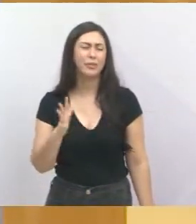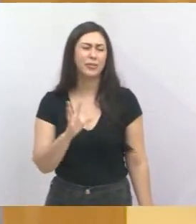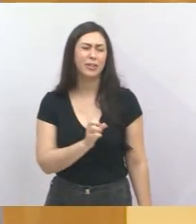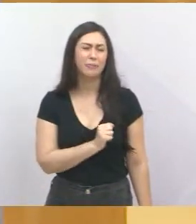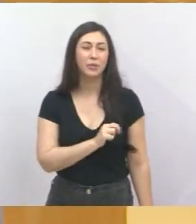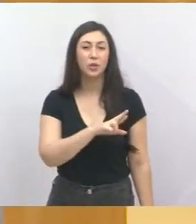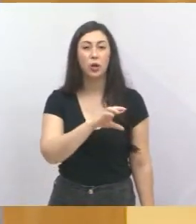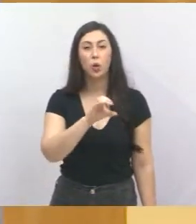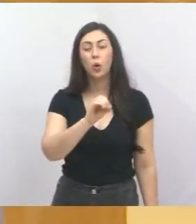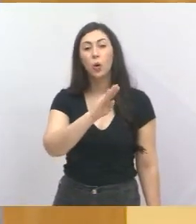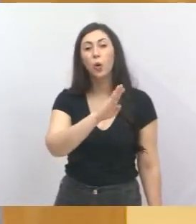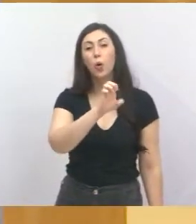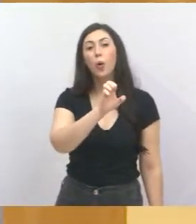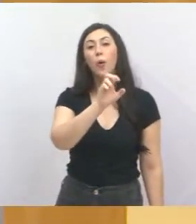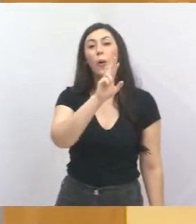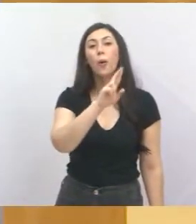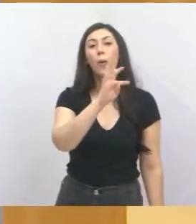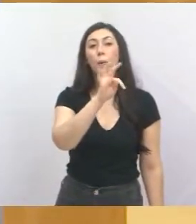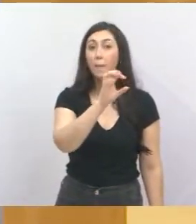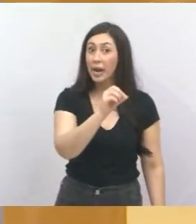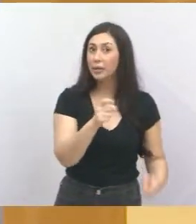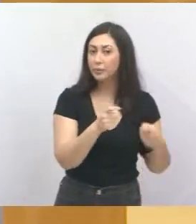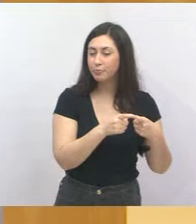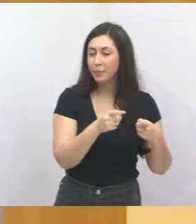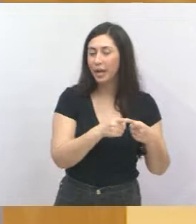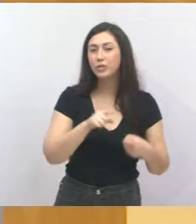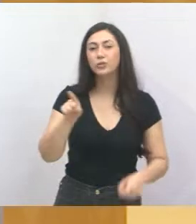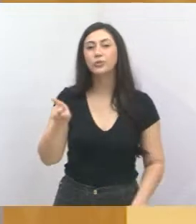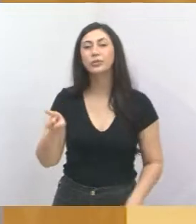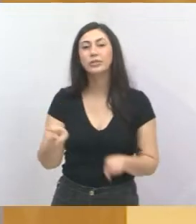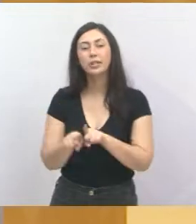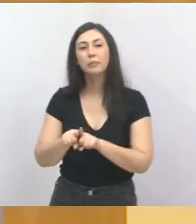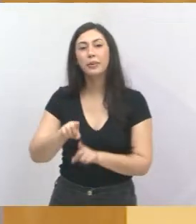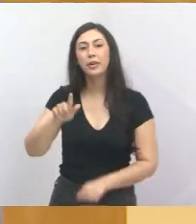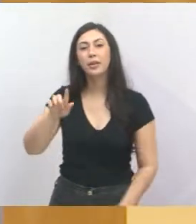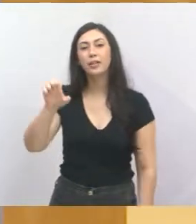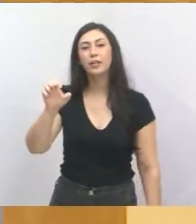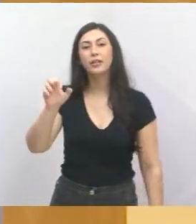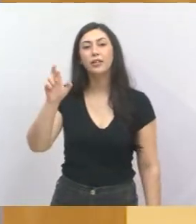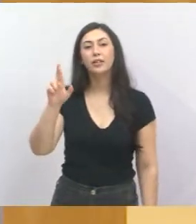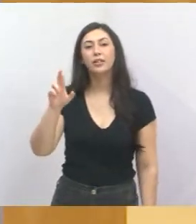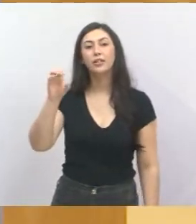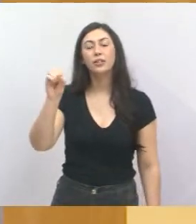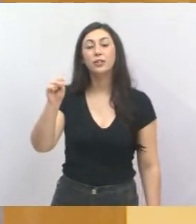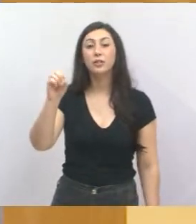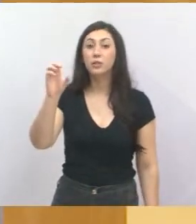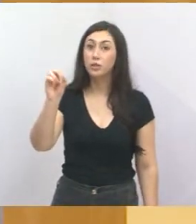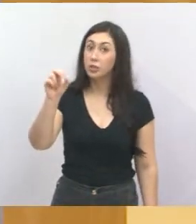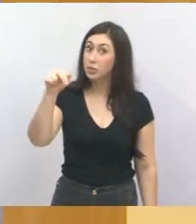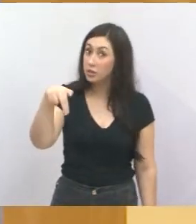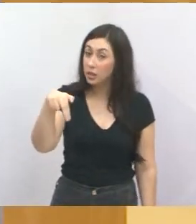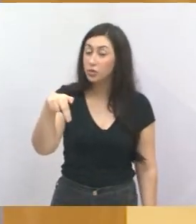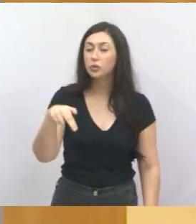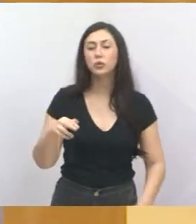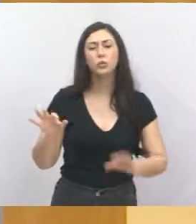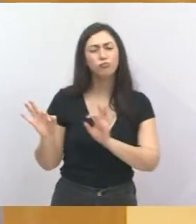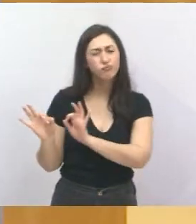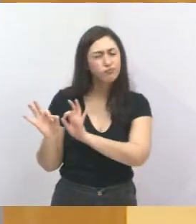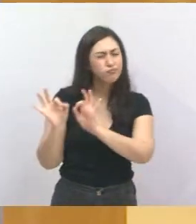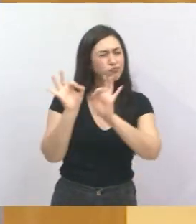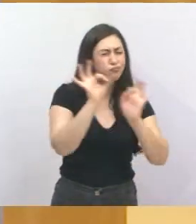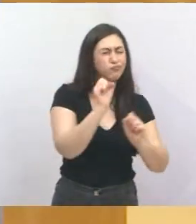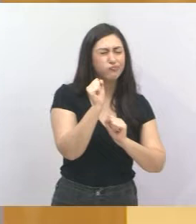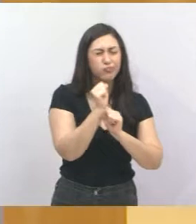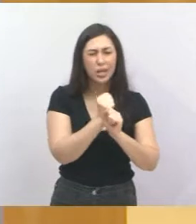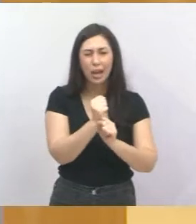O Dr. Roberto Ferreira, fisioterapeuta. O Dr. Gerson Vielas, ortopedista. Que o acompanharam por